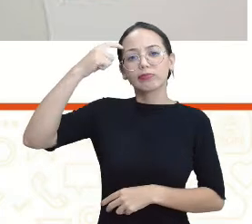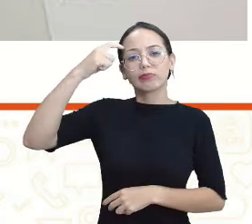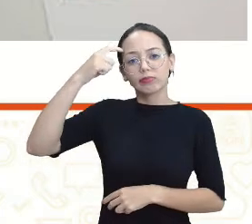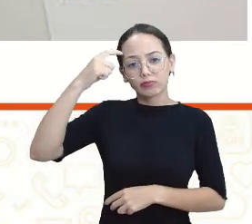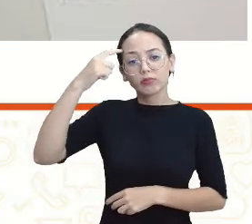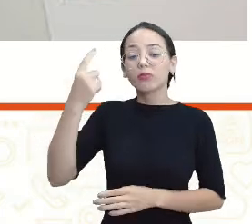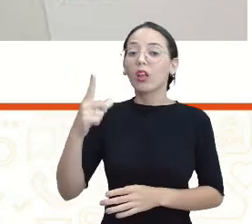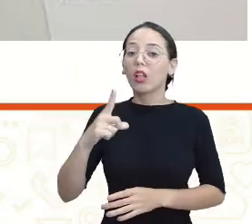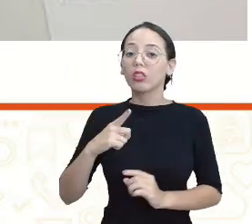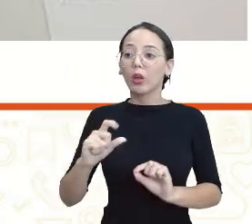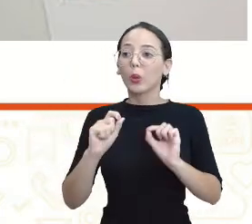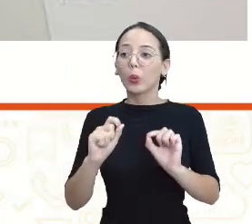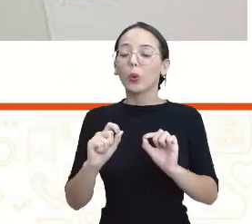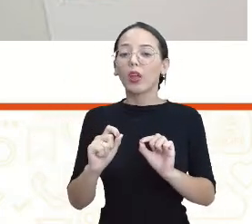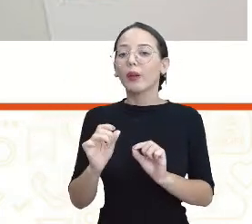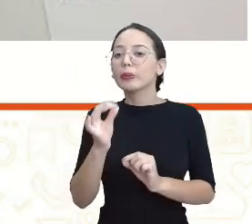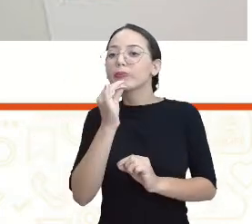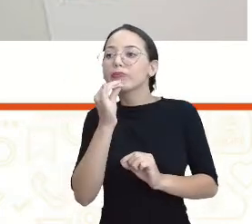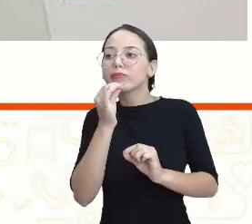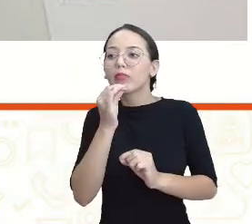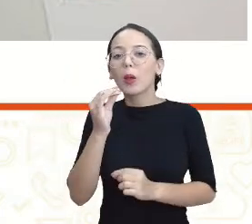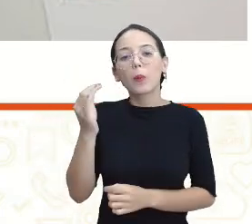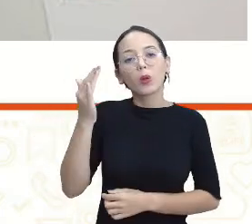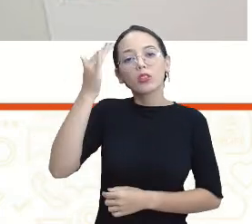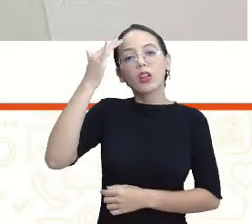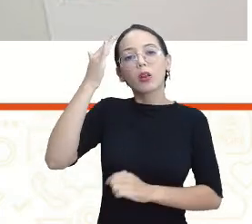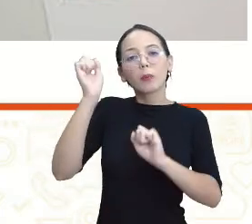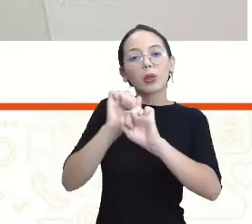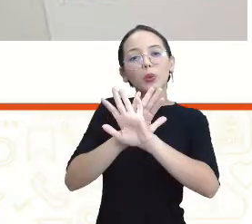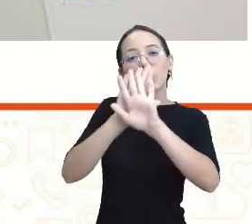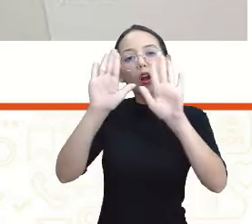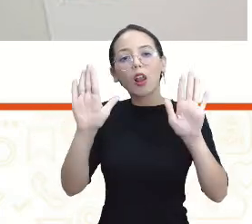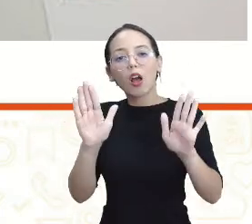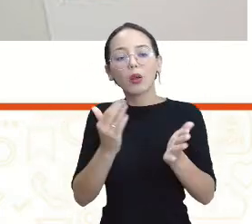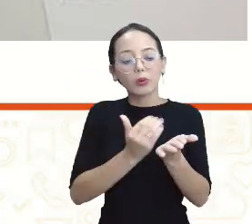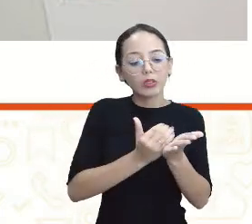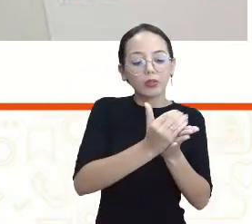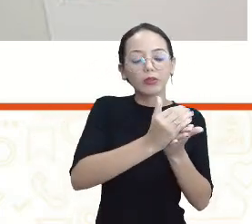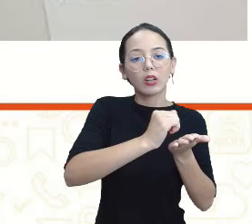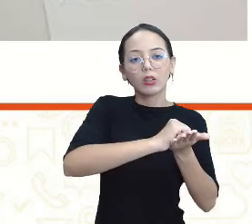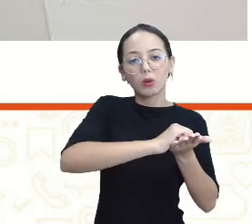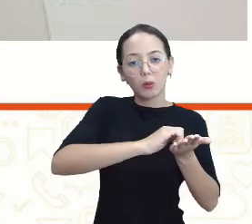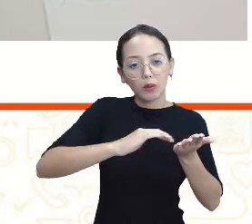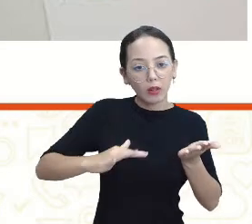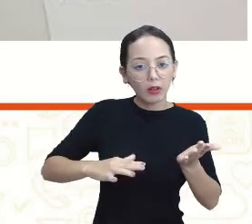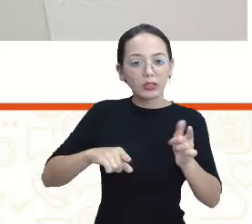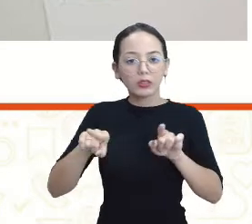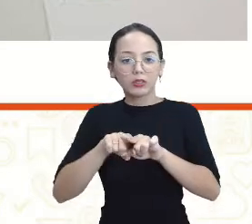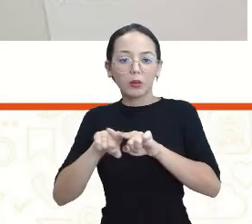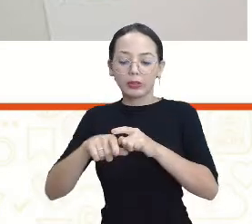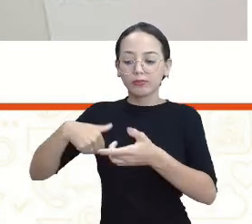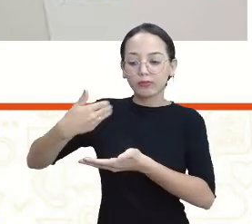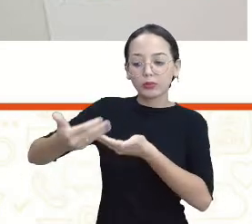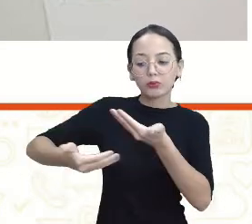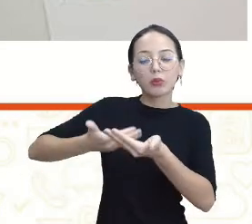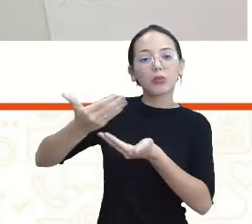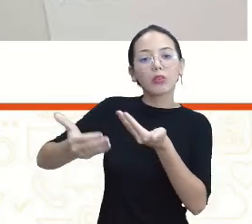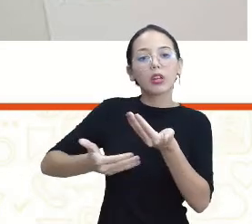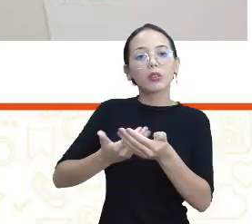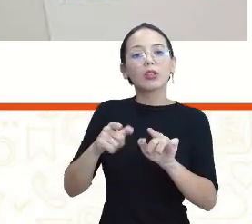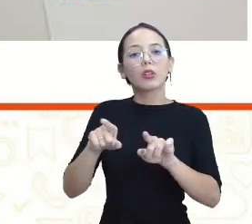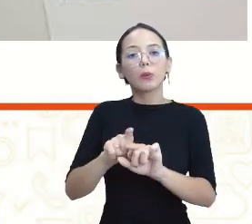né? Que existe uma lógica para que a atividade inicie, para que a atividade se desenvolva e para que ela